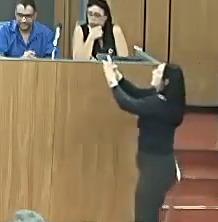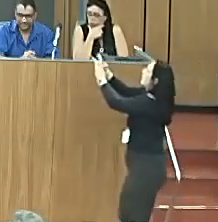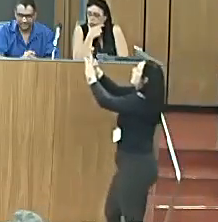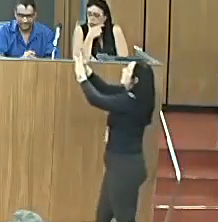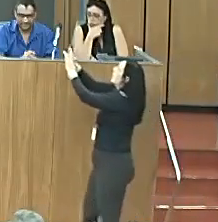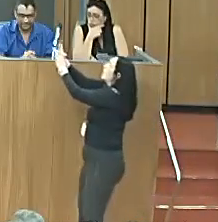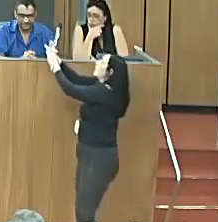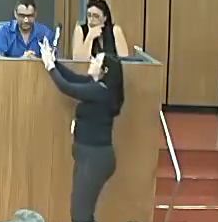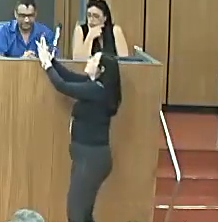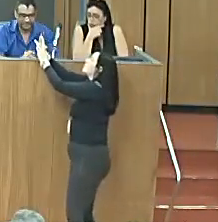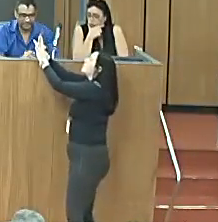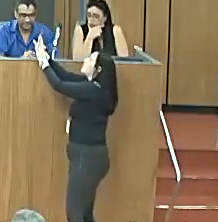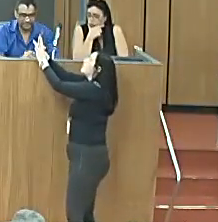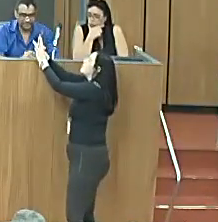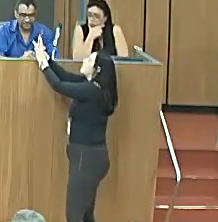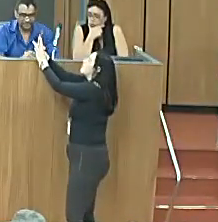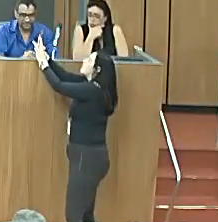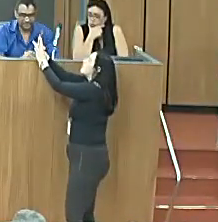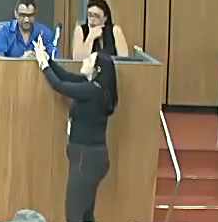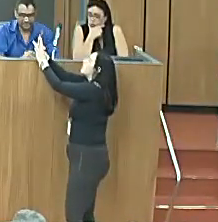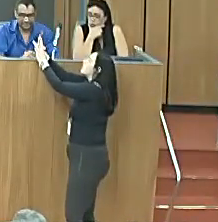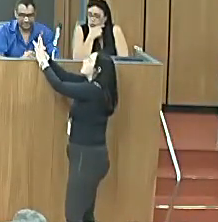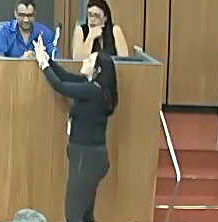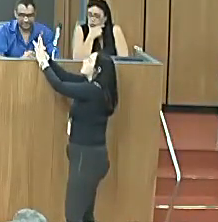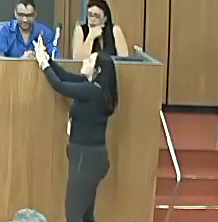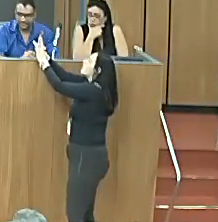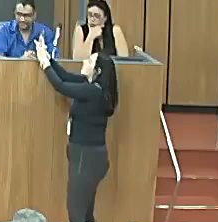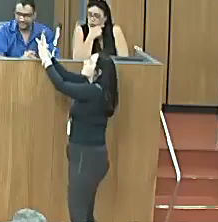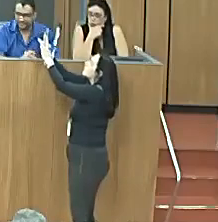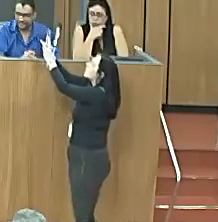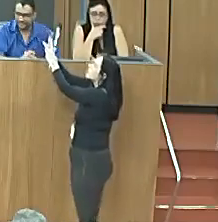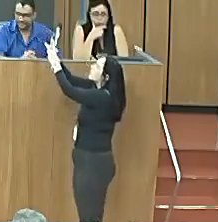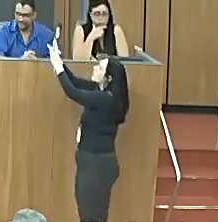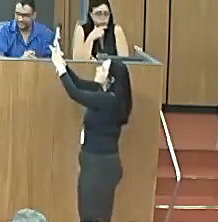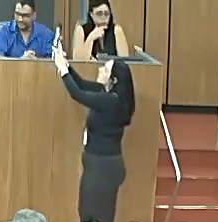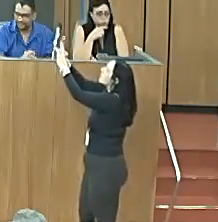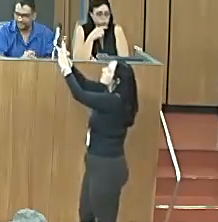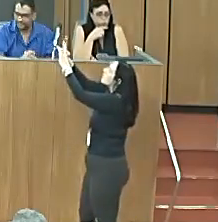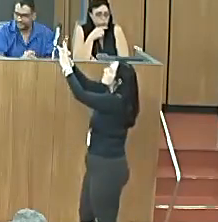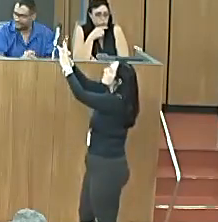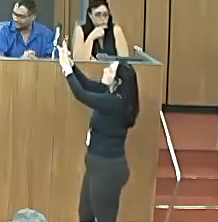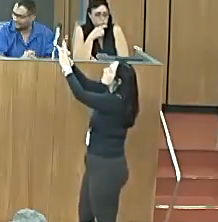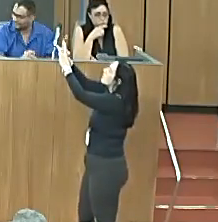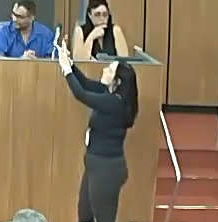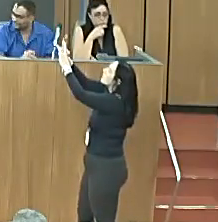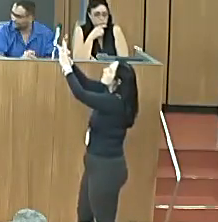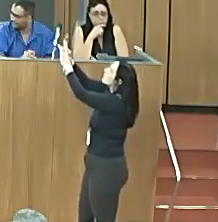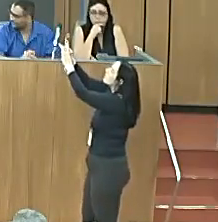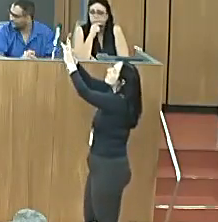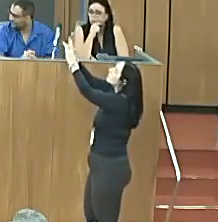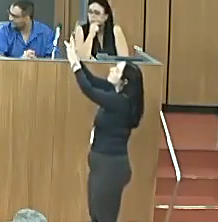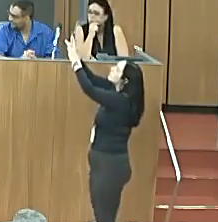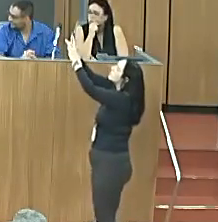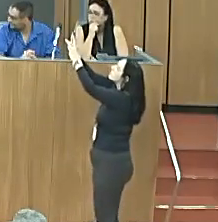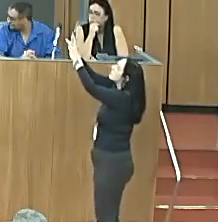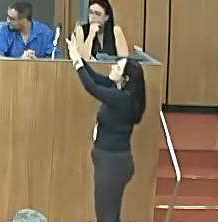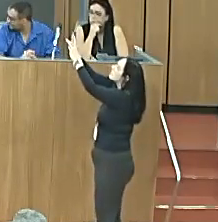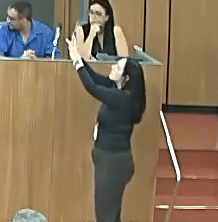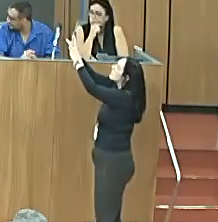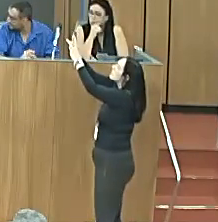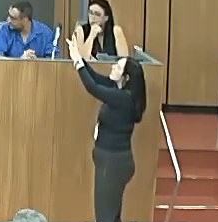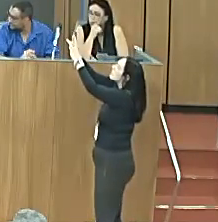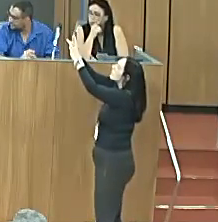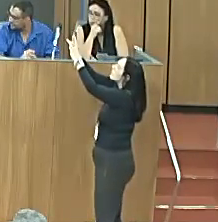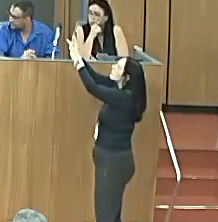passamos no governo passado ainda bem que eu cheguei posterior eu tava lá na câmara é sacramento rodrigo e você sair